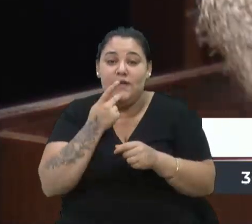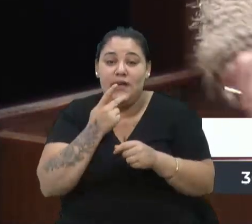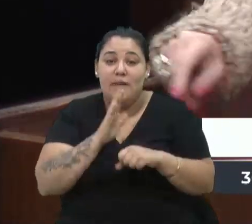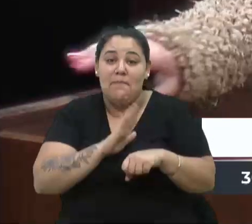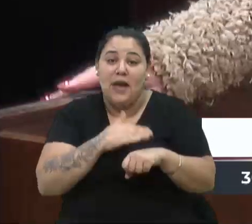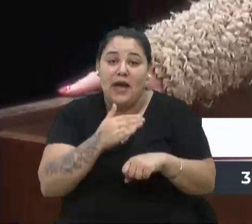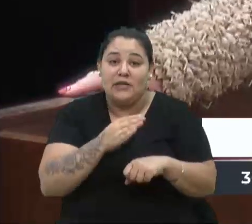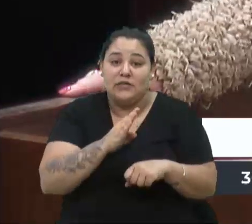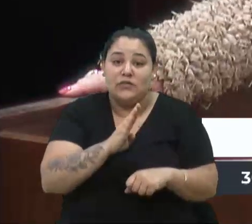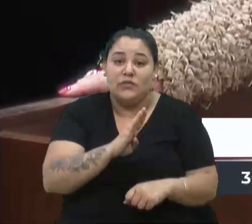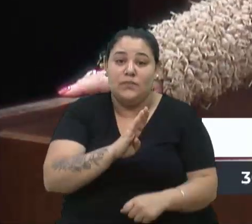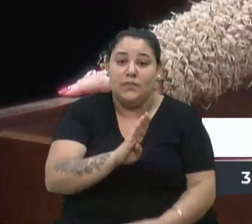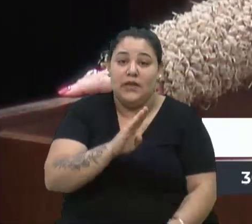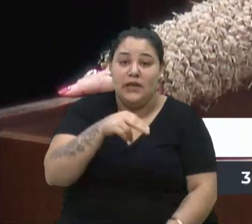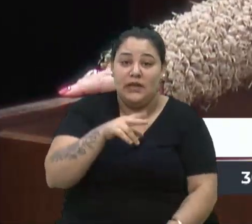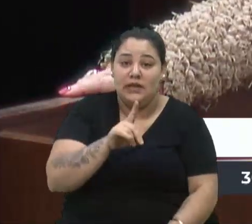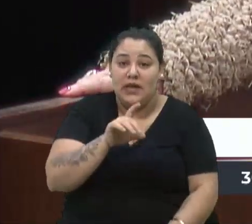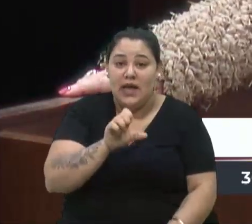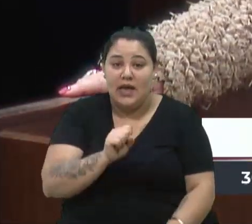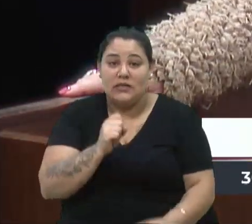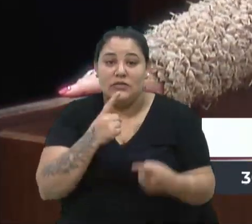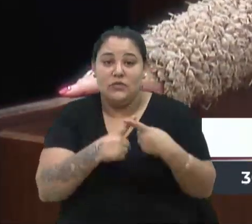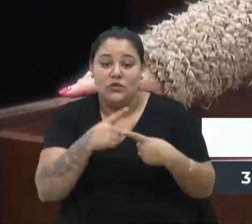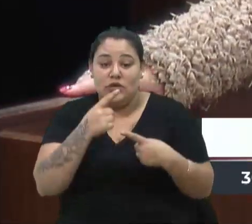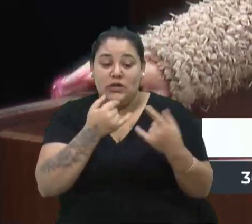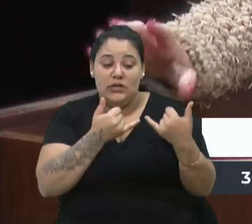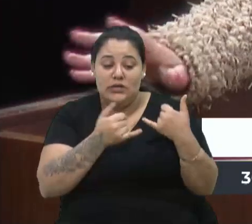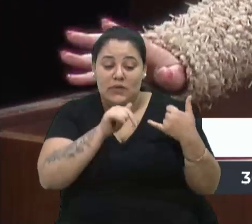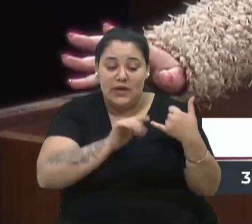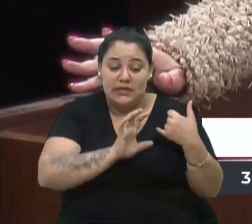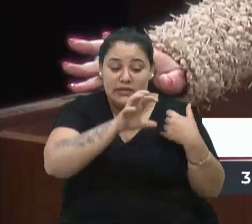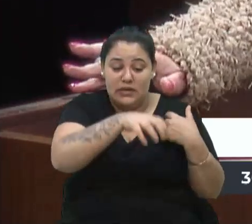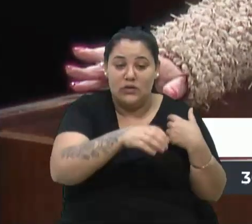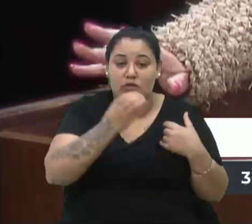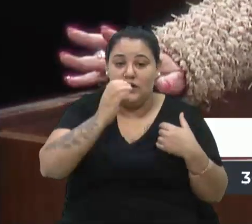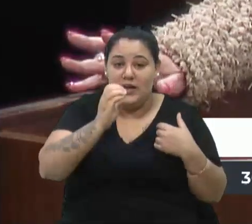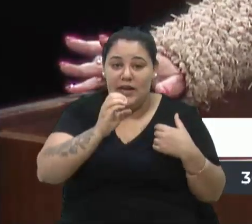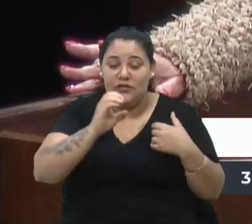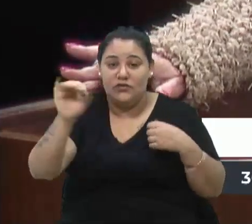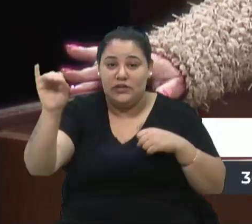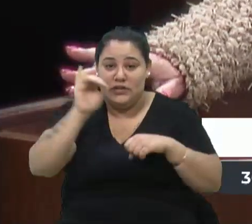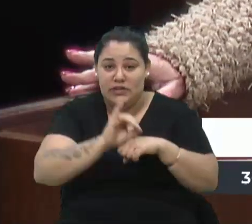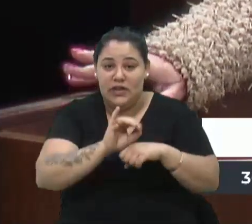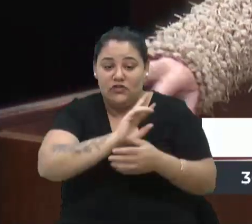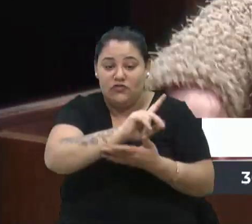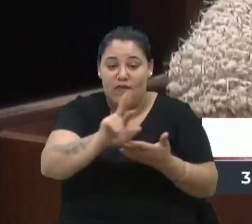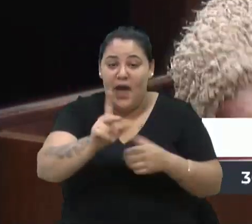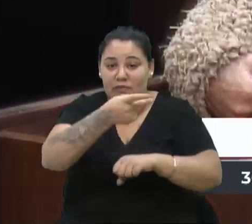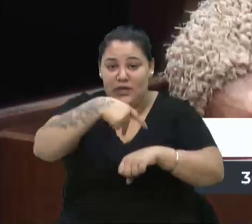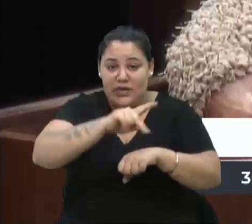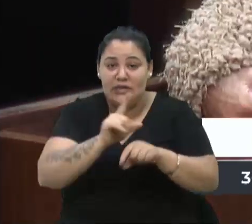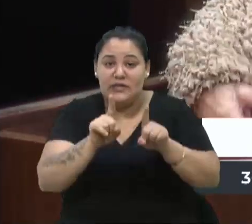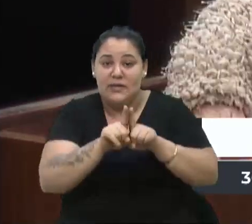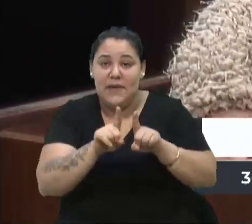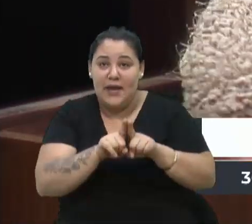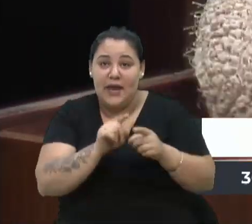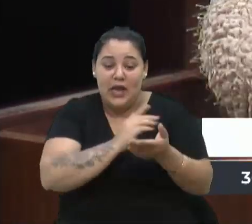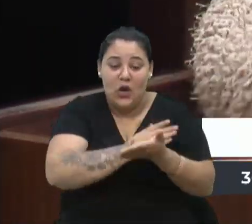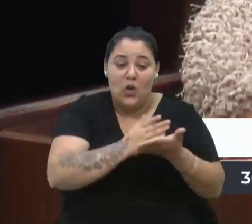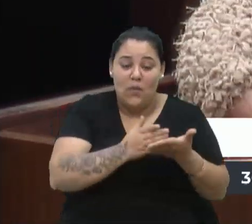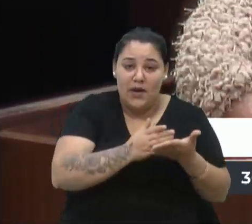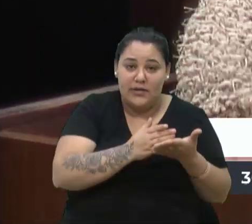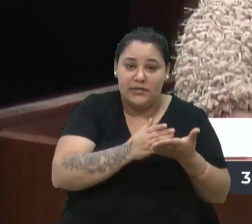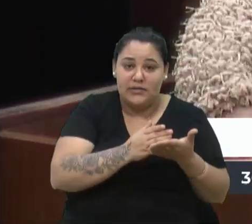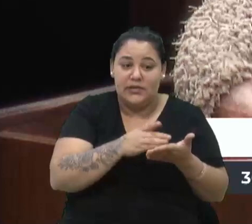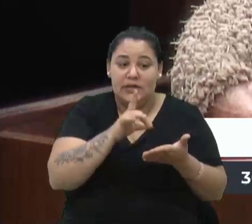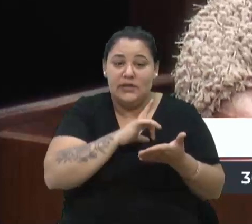né, porque, por exemplo, esses setores de créditos internacionais para os diversos países, ele inicia e teve